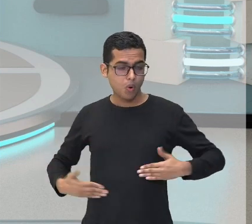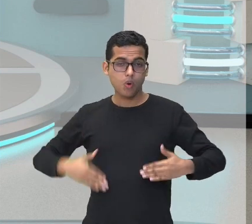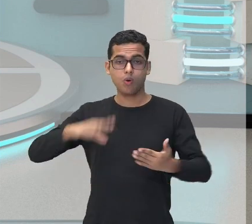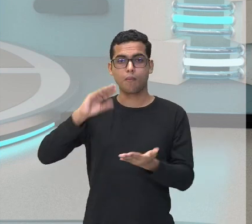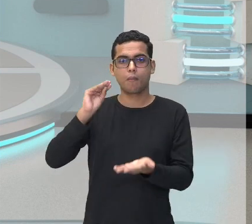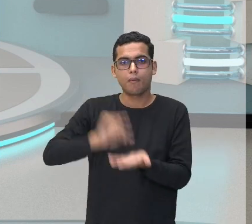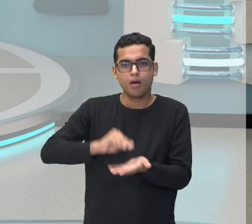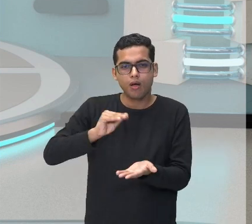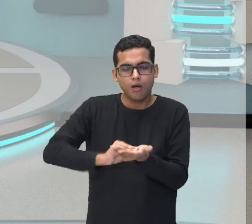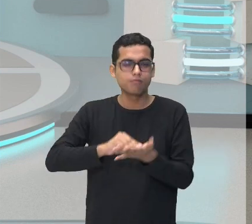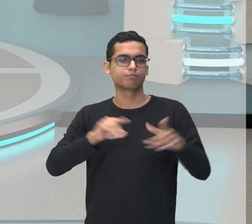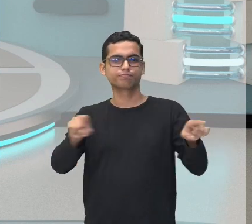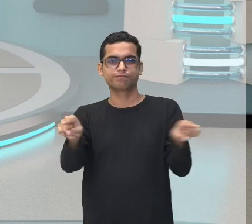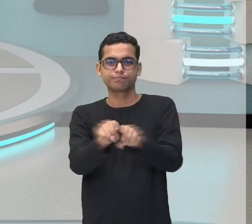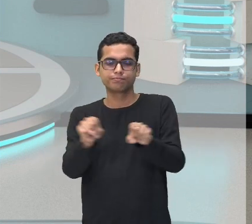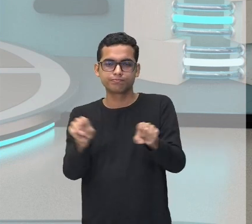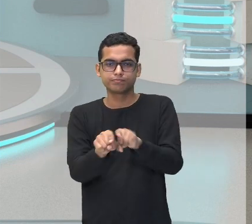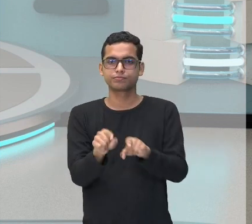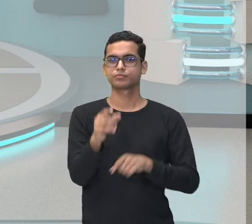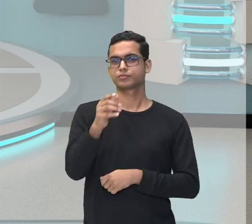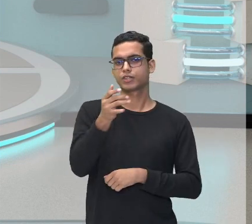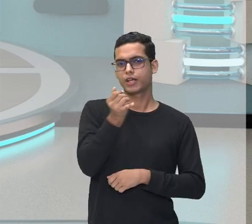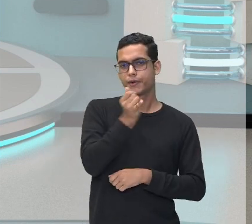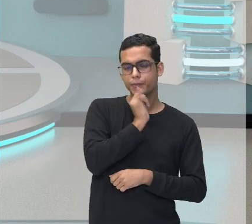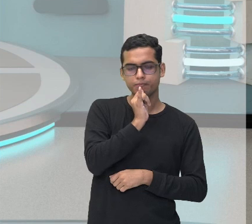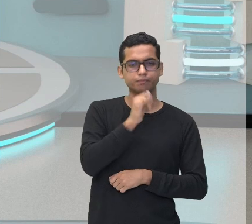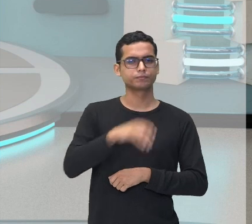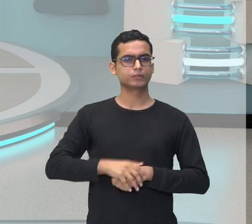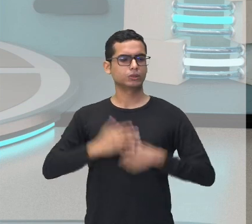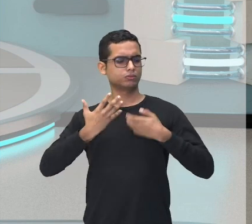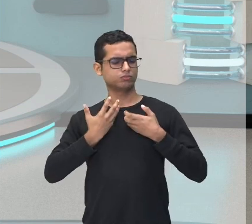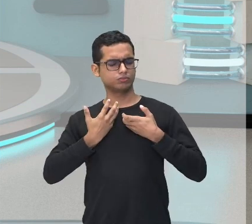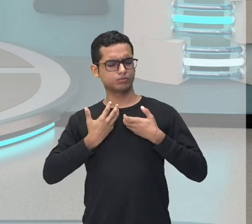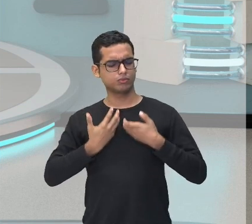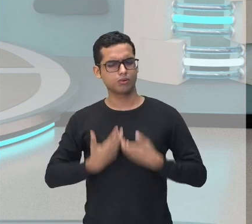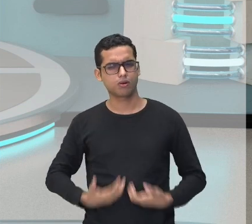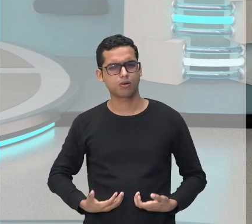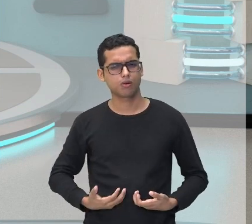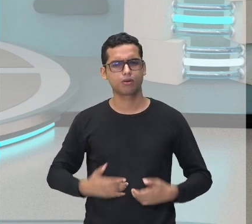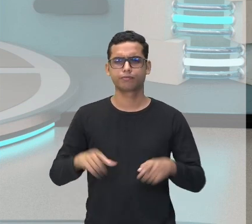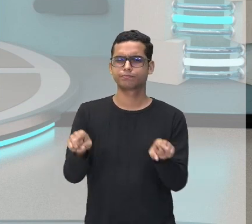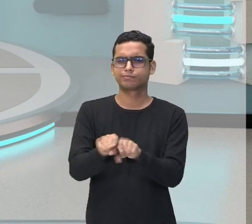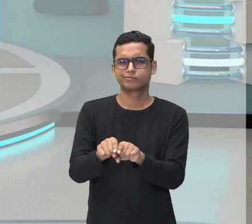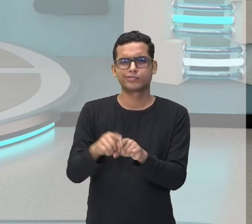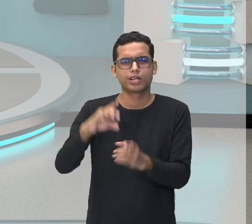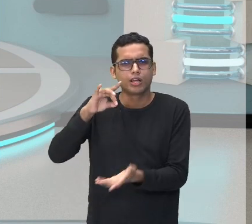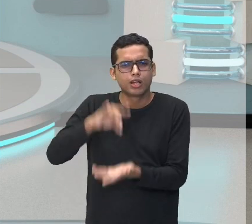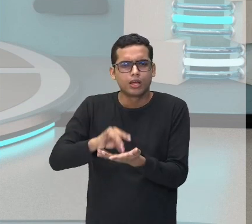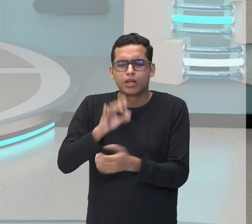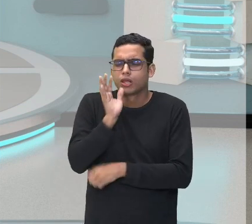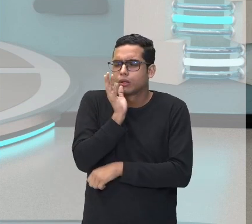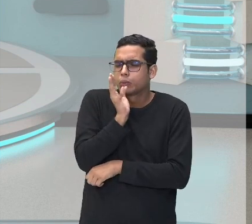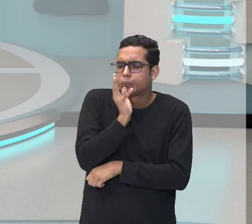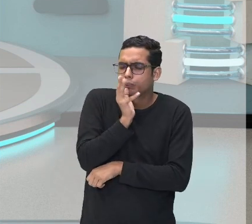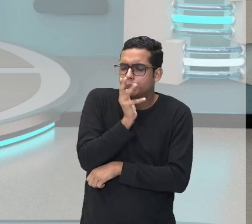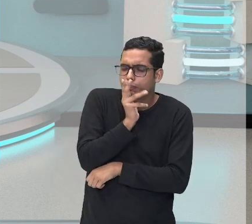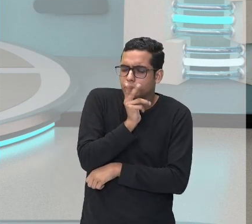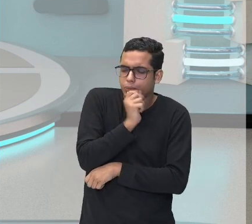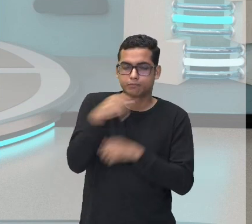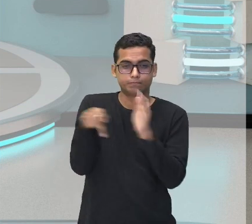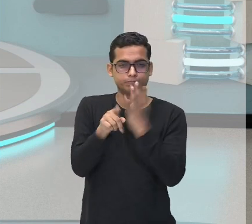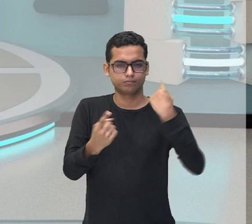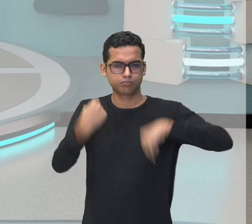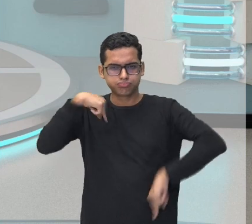exemplo, cansaço, letargia constante, né? O seu metabolismo ele passa a ficar mais lento, né?